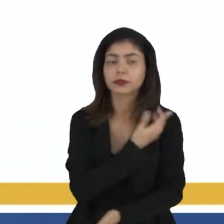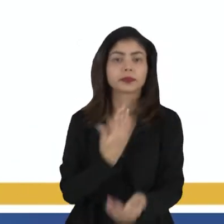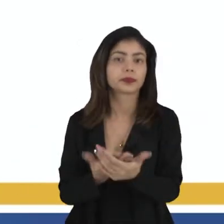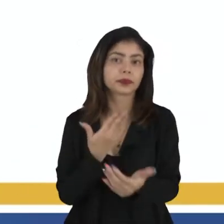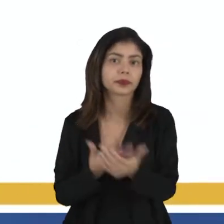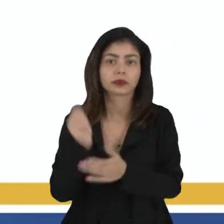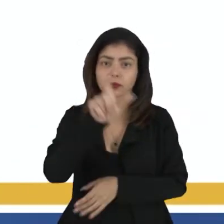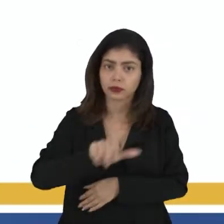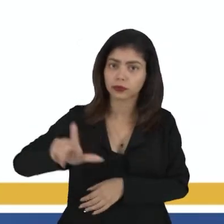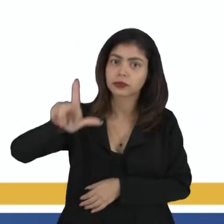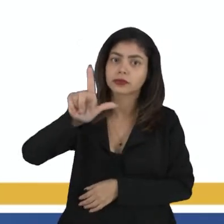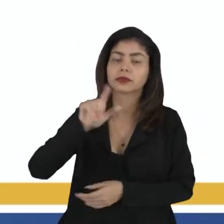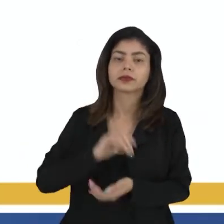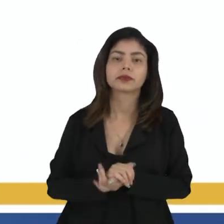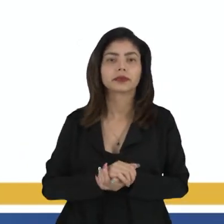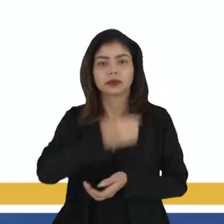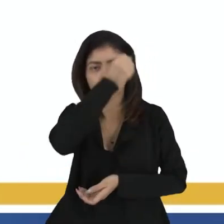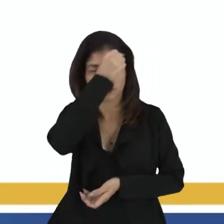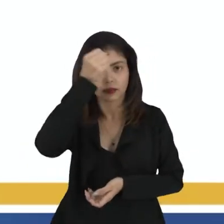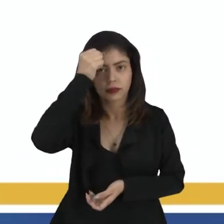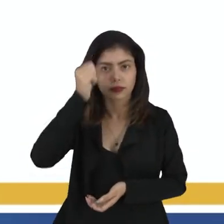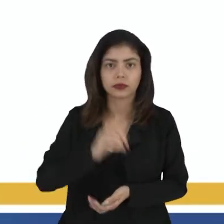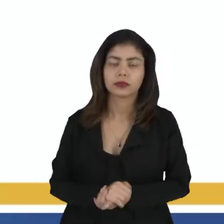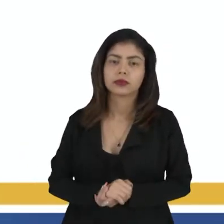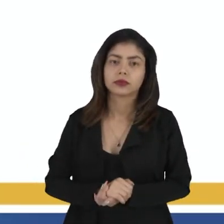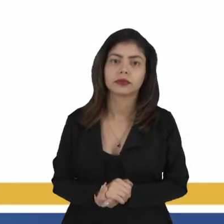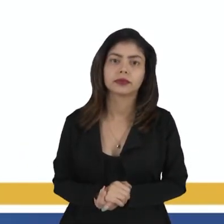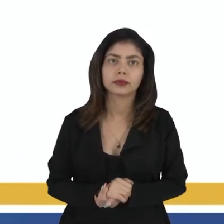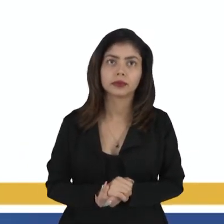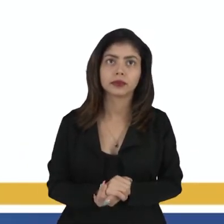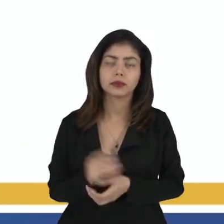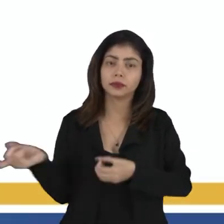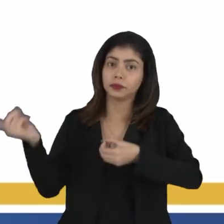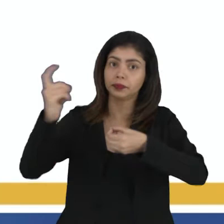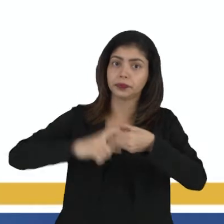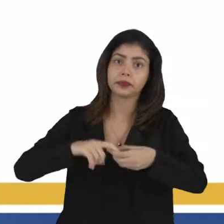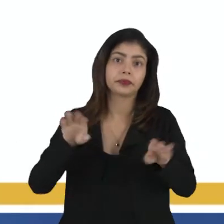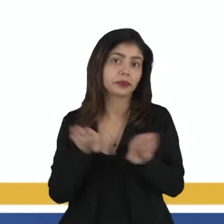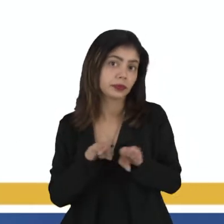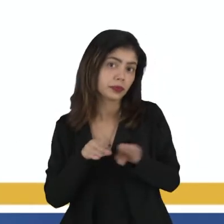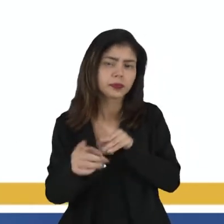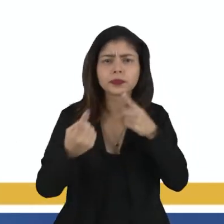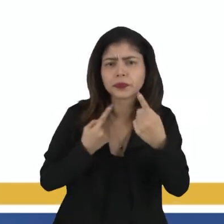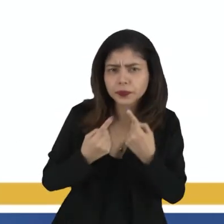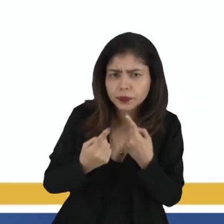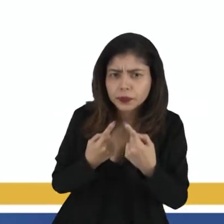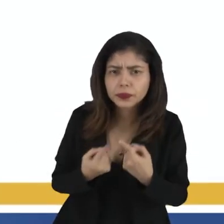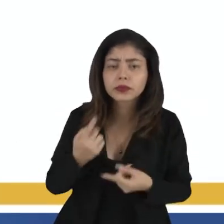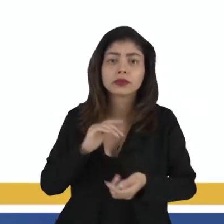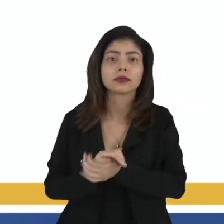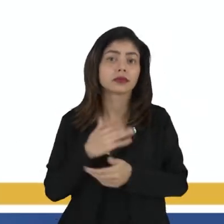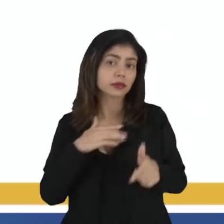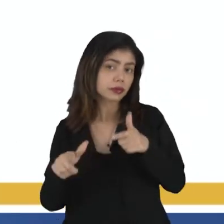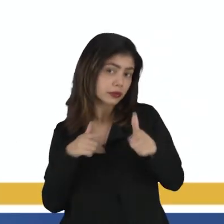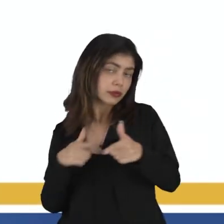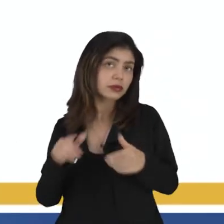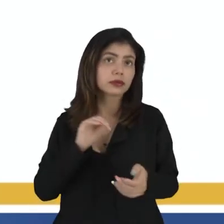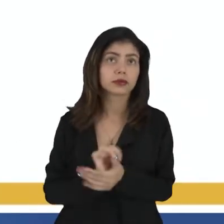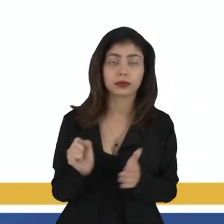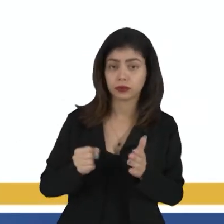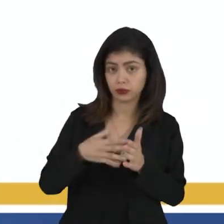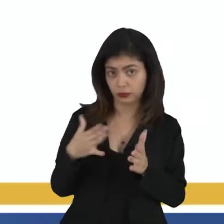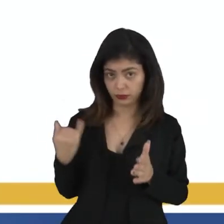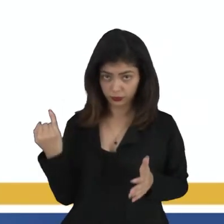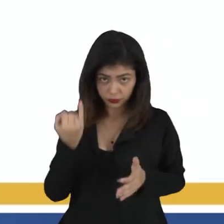a literatura na sociologia, que é voltada especificamente para discutir as questões do trabalho, é